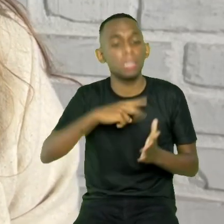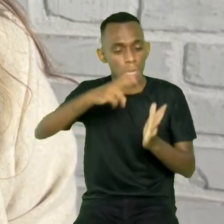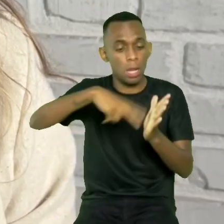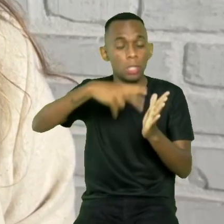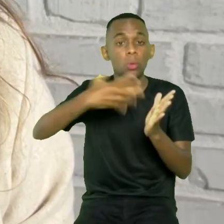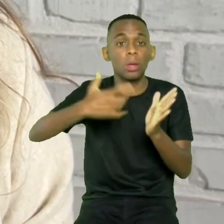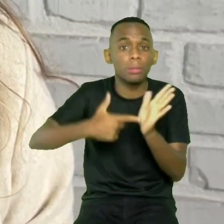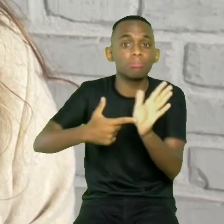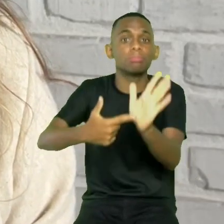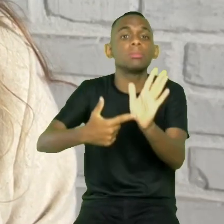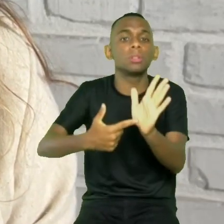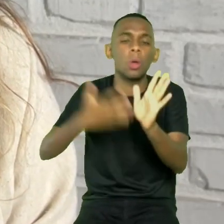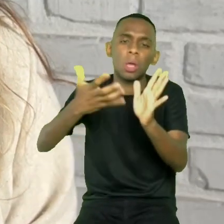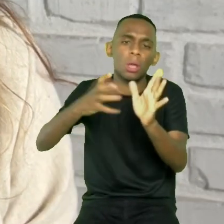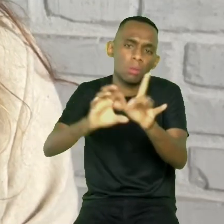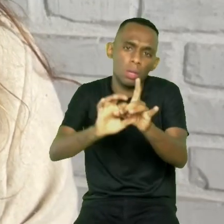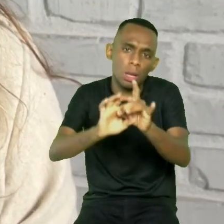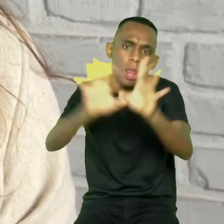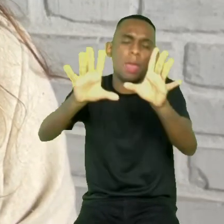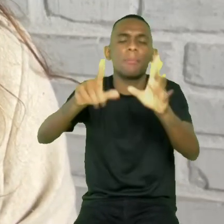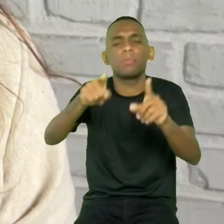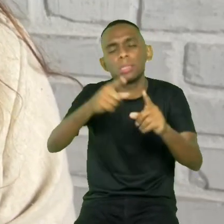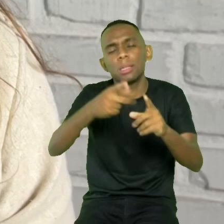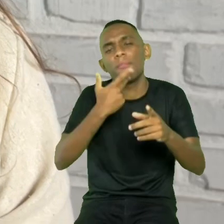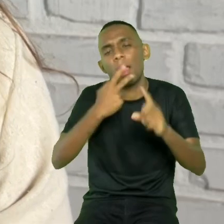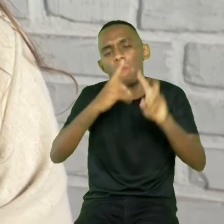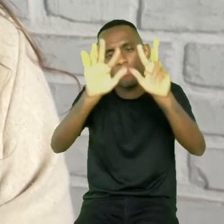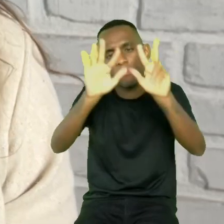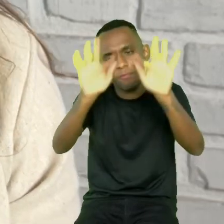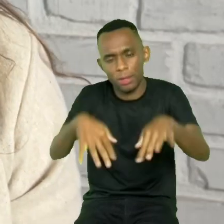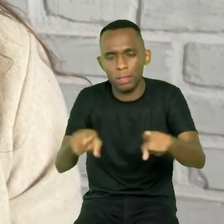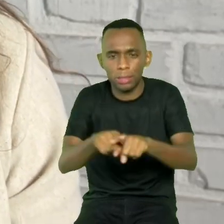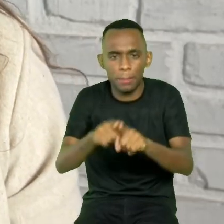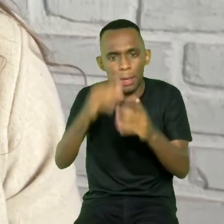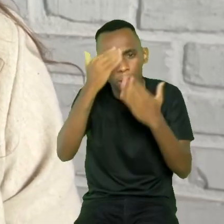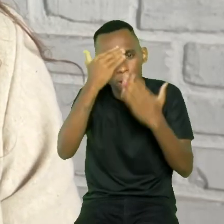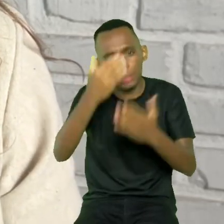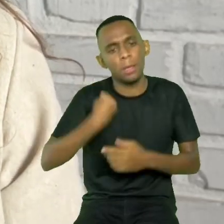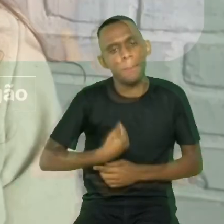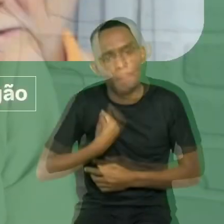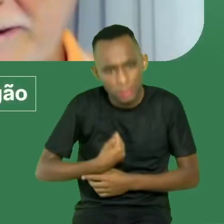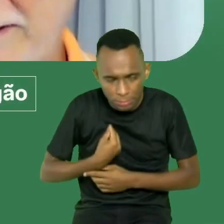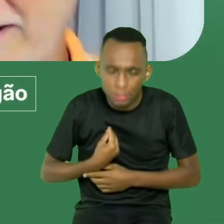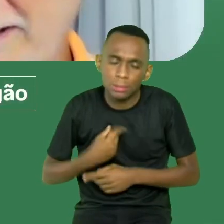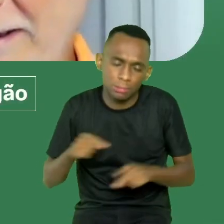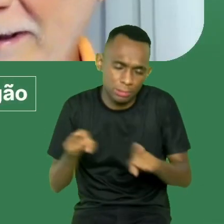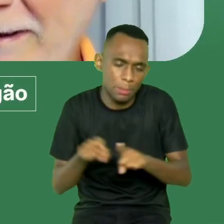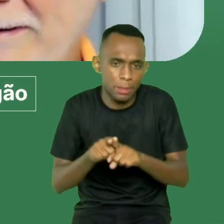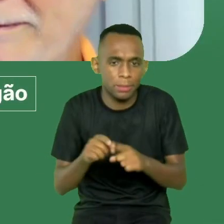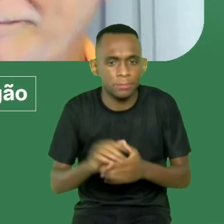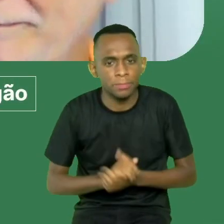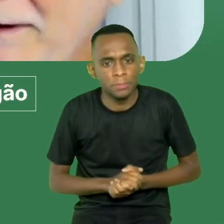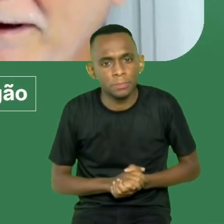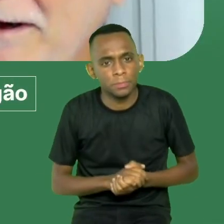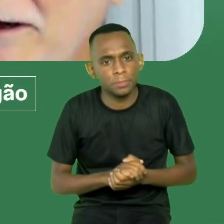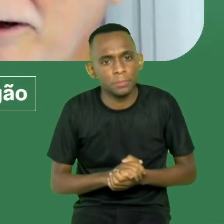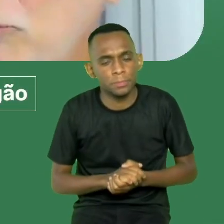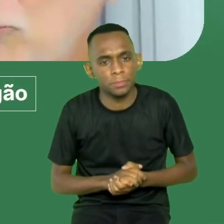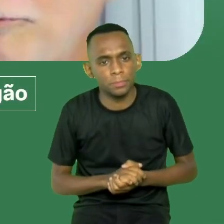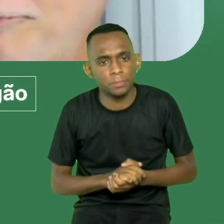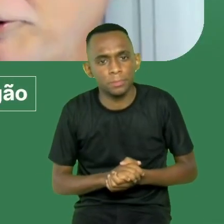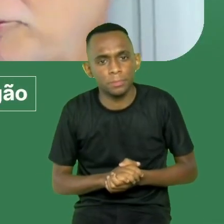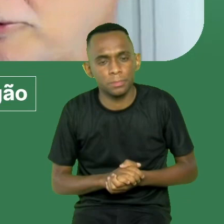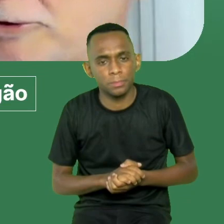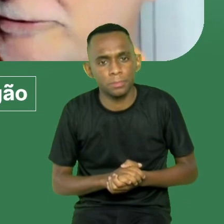Eu quero te deixar para fazer suas considerações finais também, te agradecer pela presença aqui. Olha,